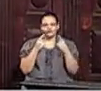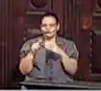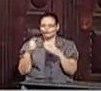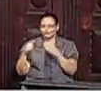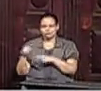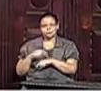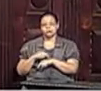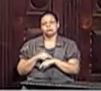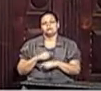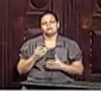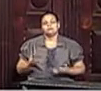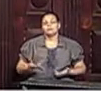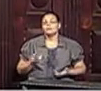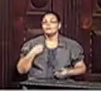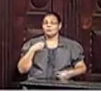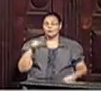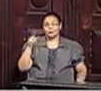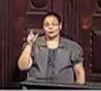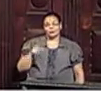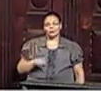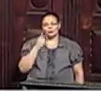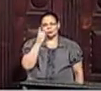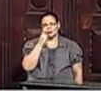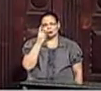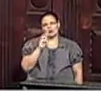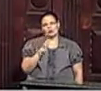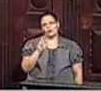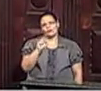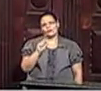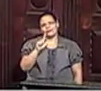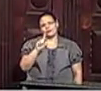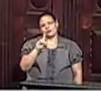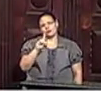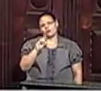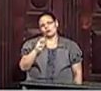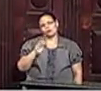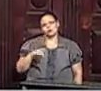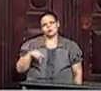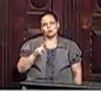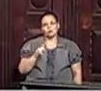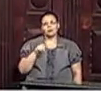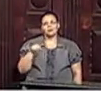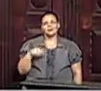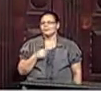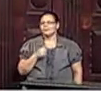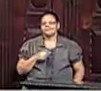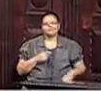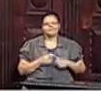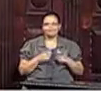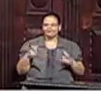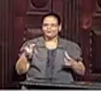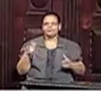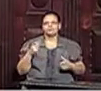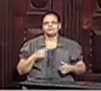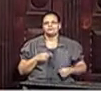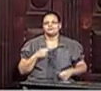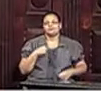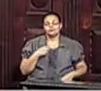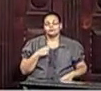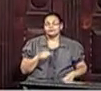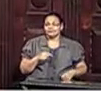tempo. Esse deputado Valdec Carneiro é o maior filé mignon de concessão de estradas no nosso